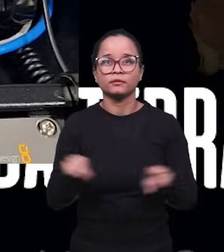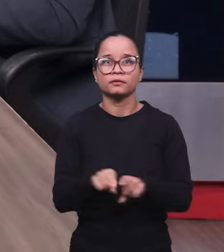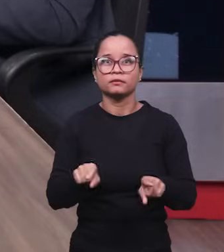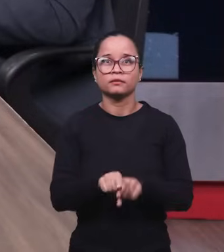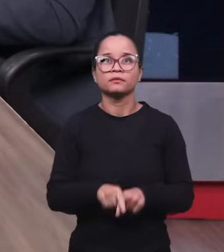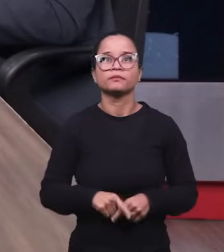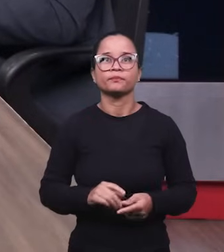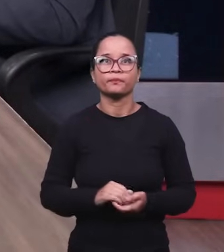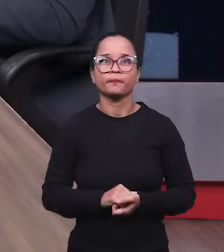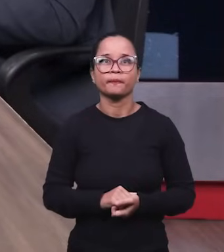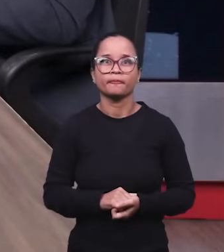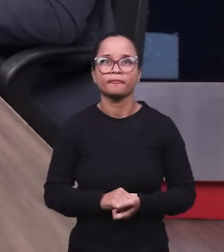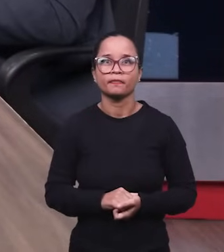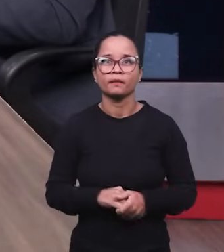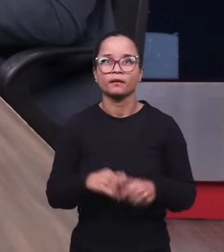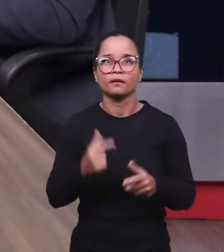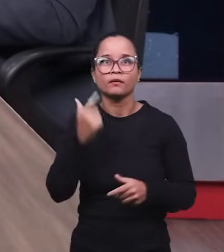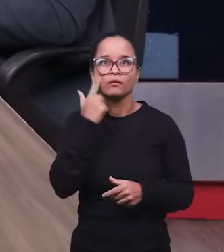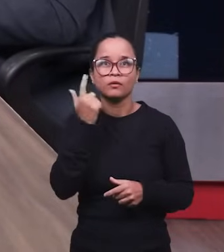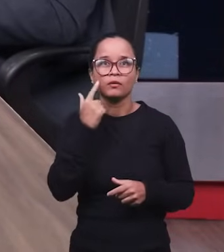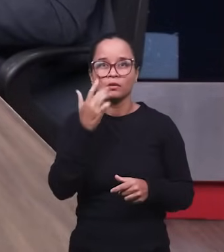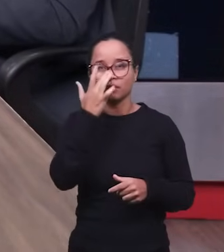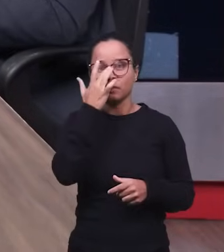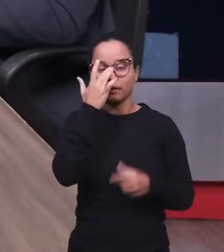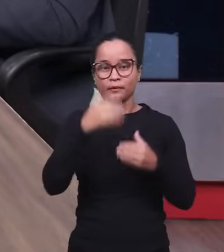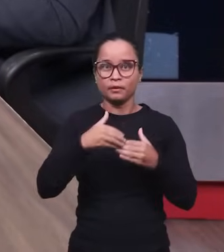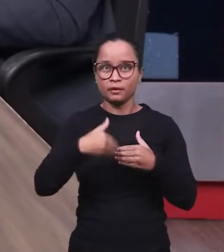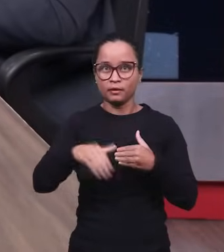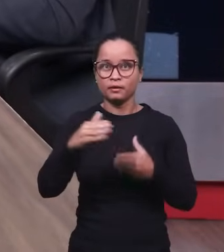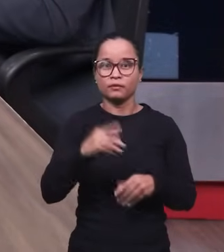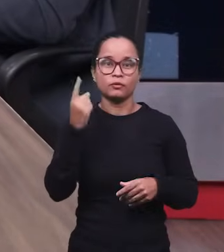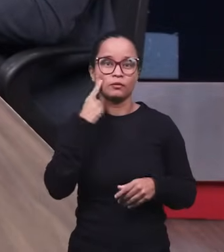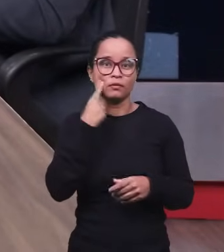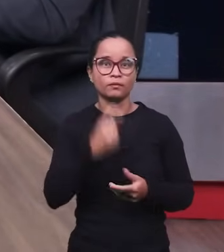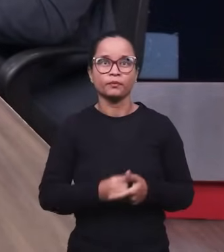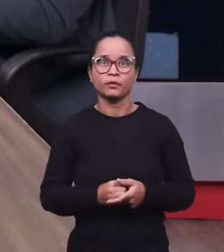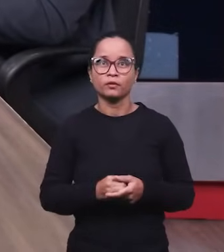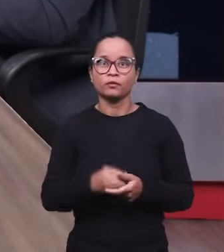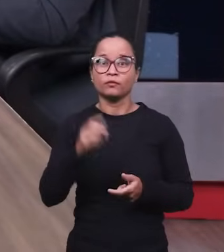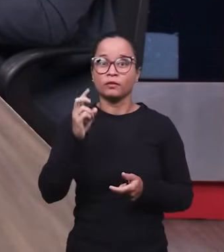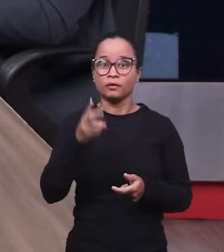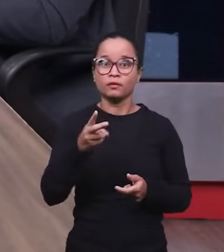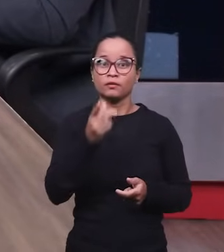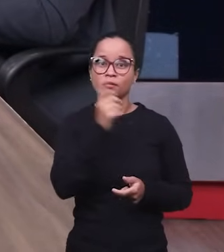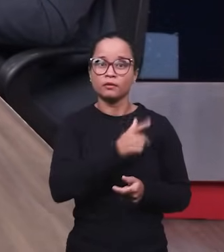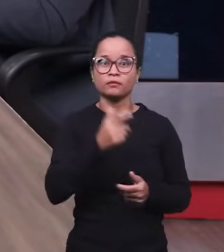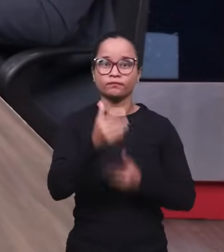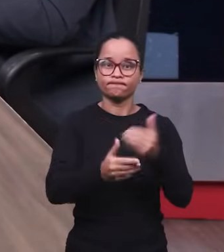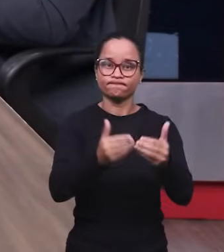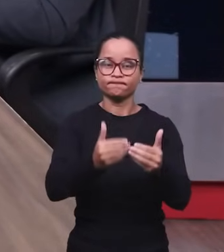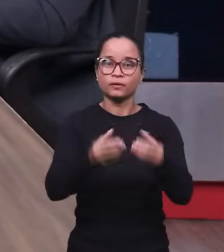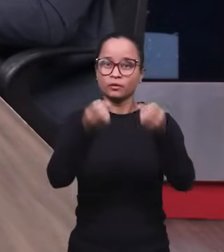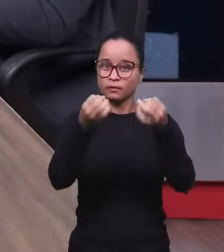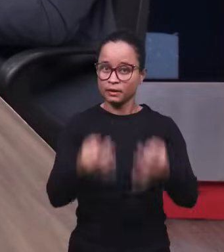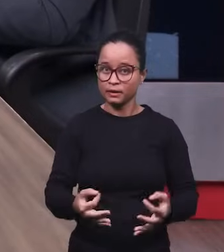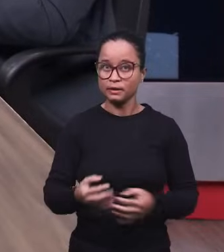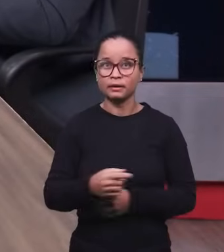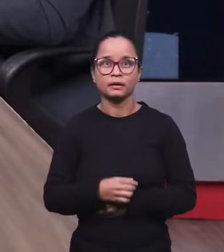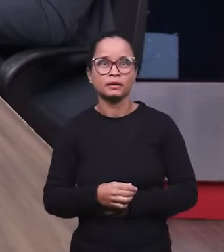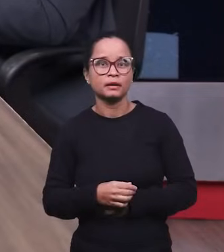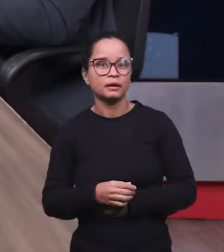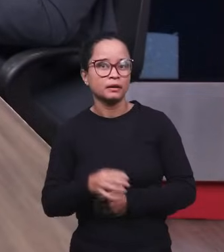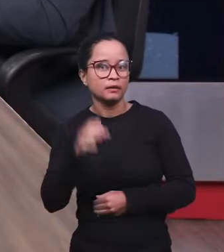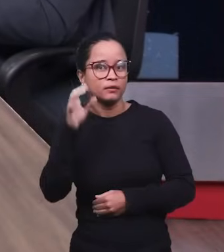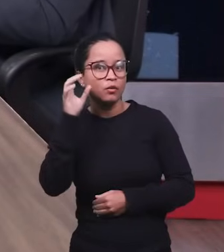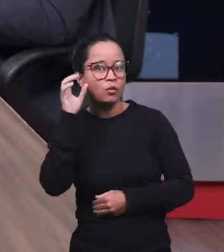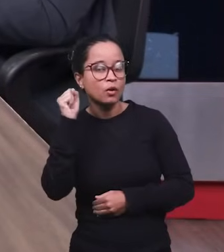usamos na última Trombetas e Festas, né? Então, podemos ver que a partir daqui é que se processa isso que eu acabei de falar. Ele